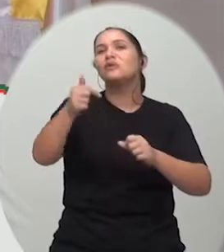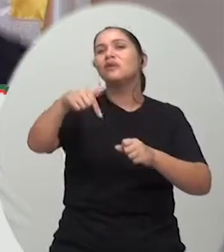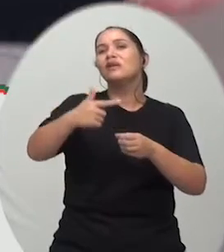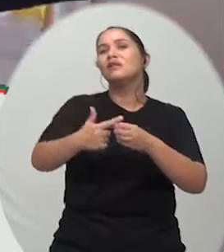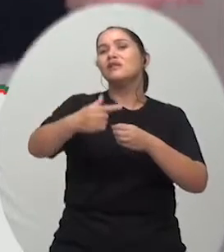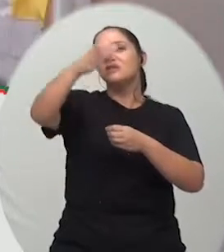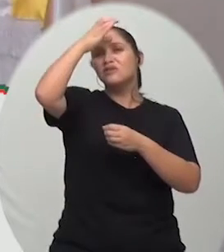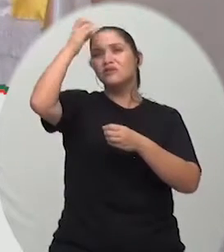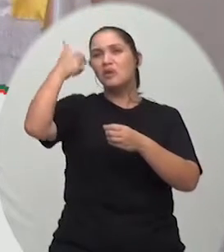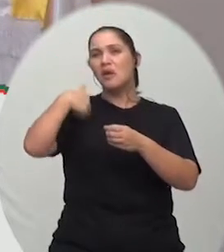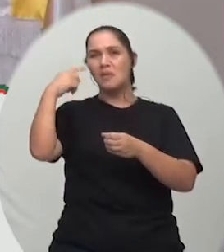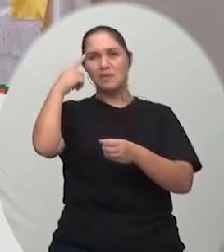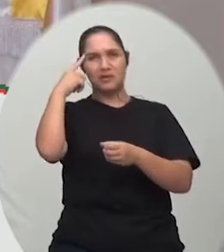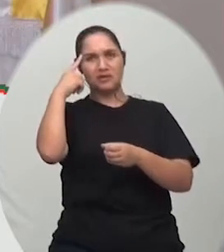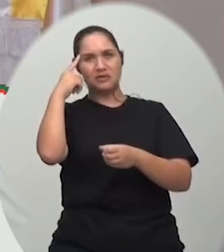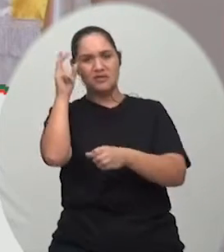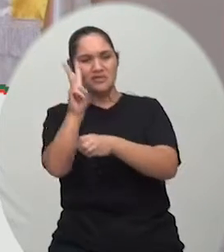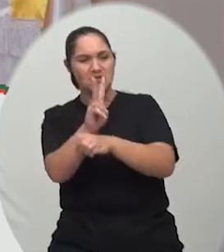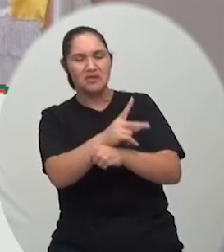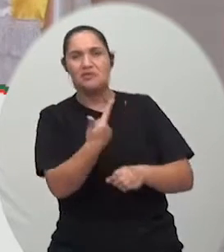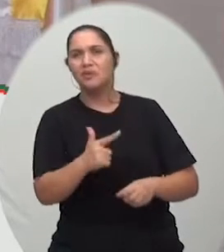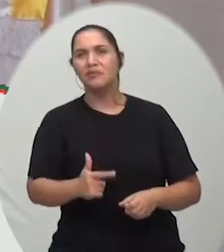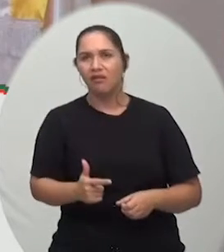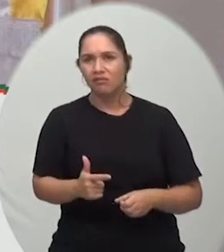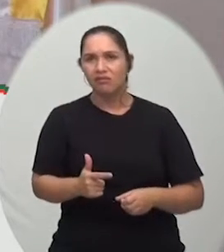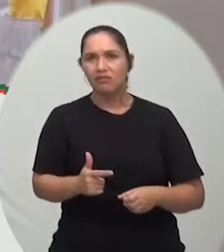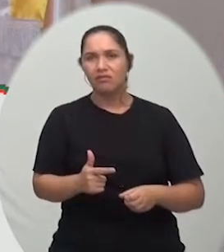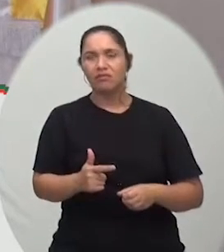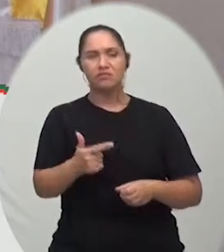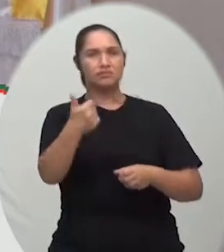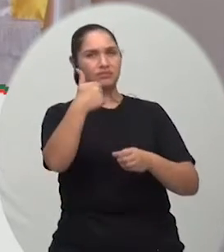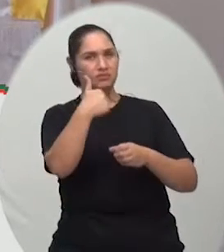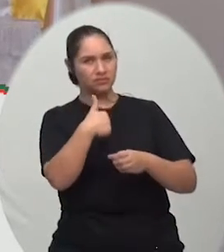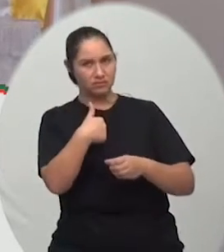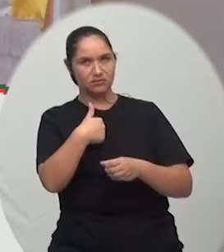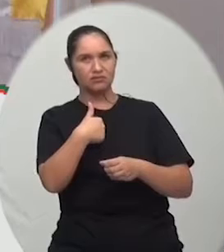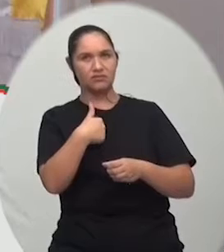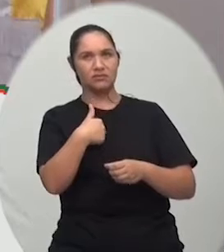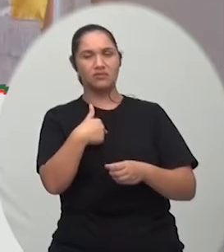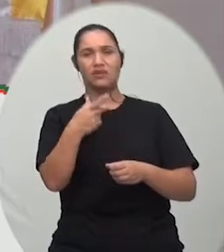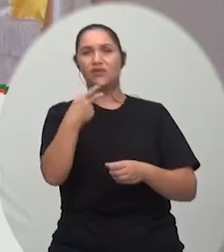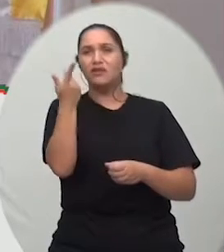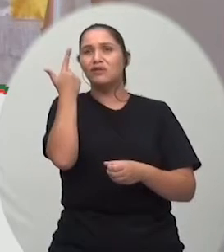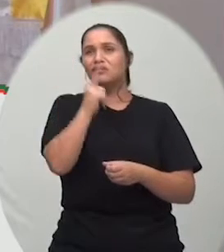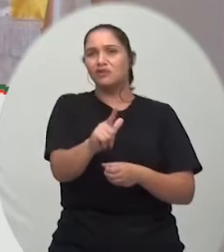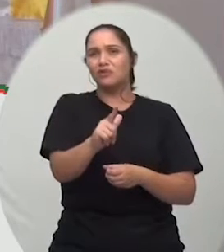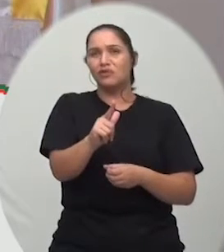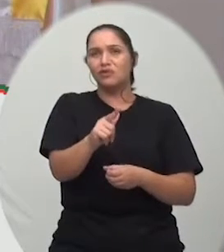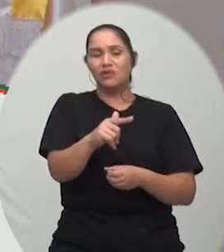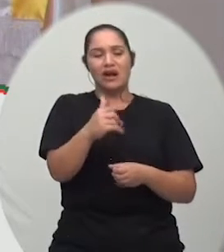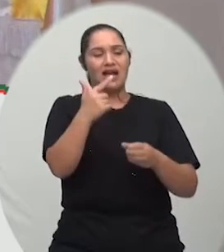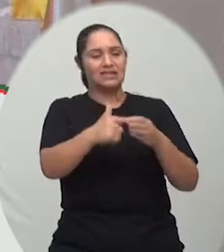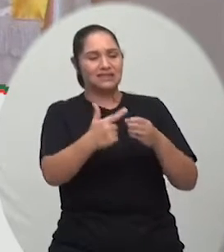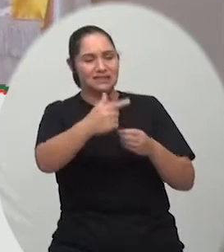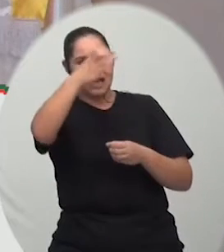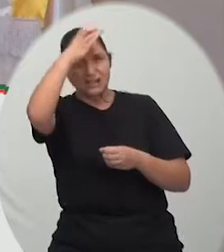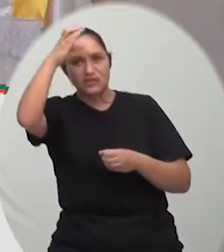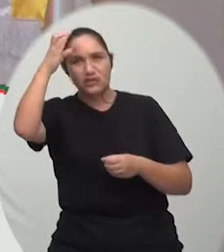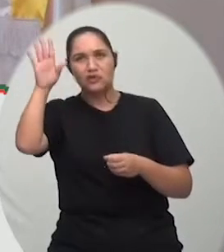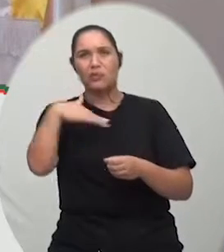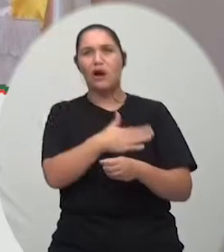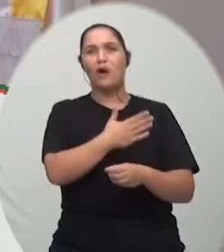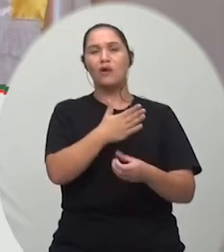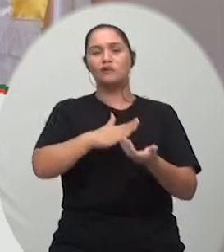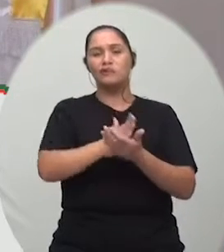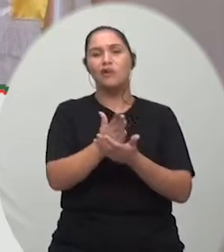Eu acho que não. E eu acho, de novo, e vou dizer que o município gosta de se incomodar. Porque a